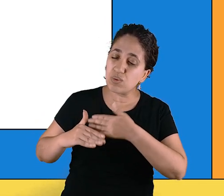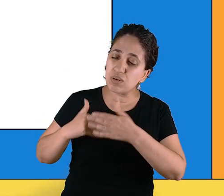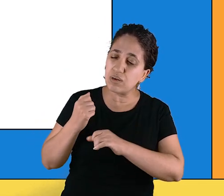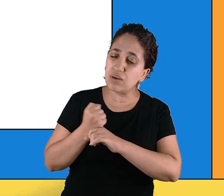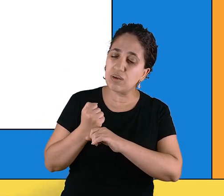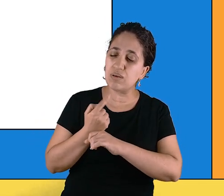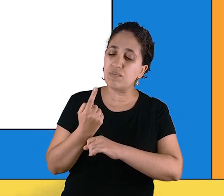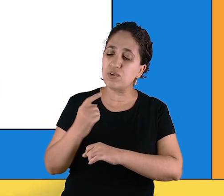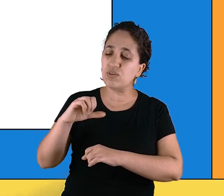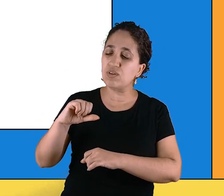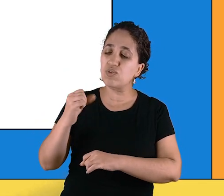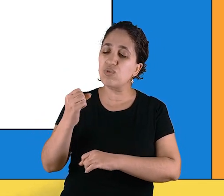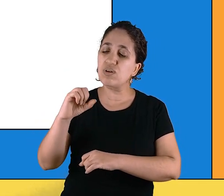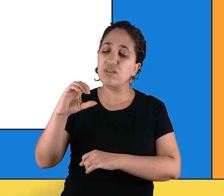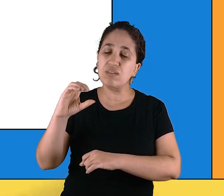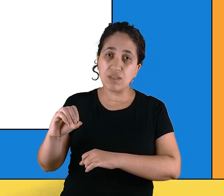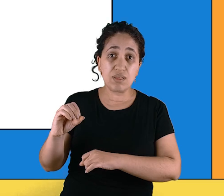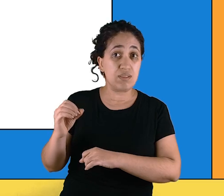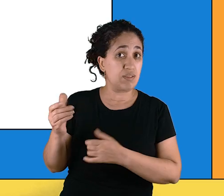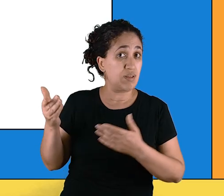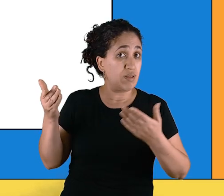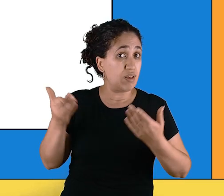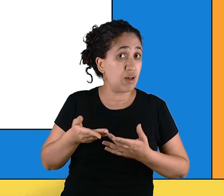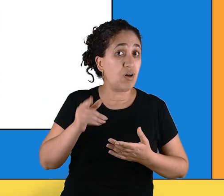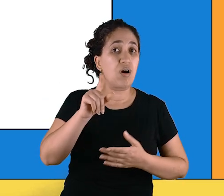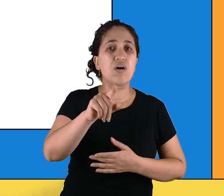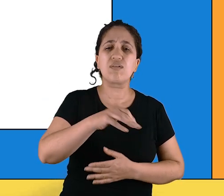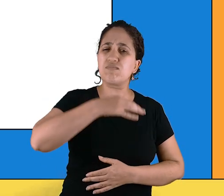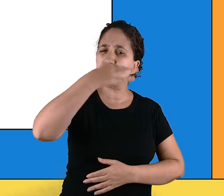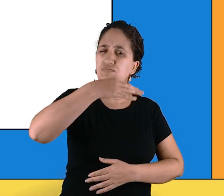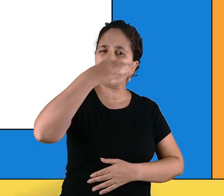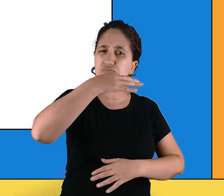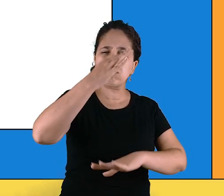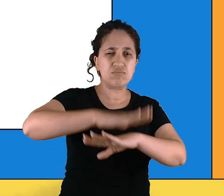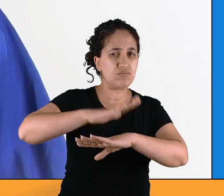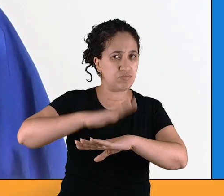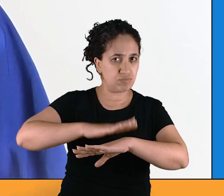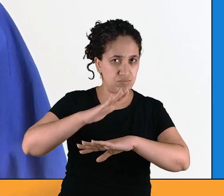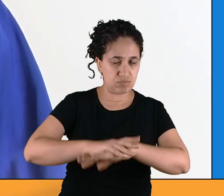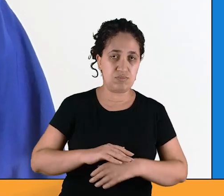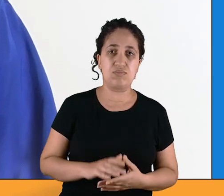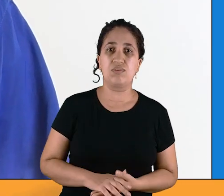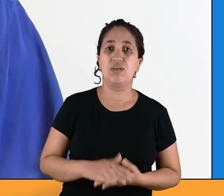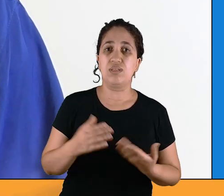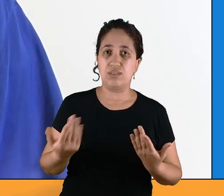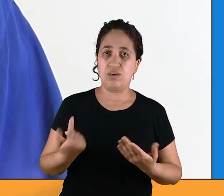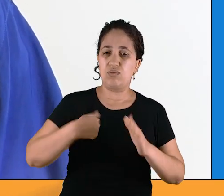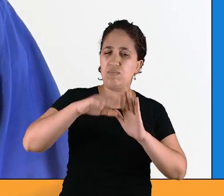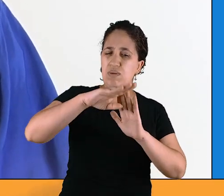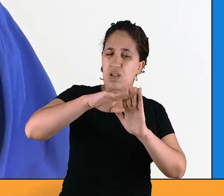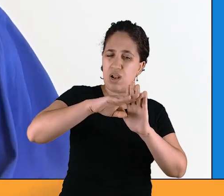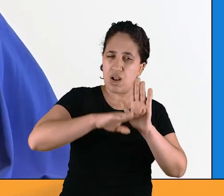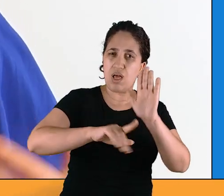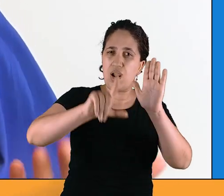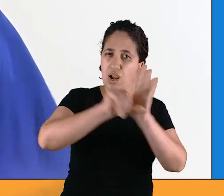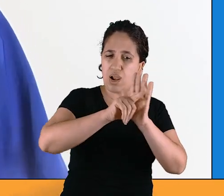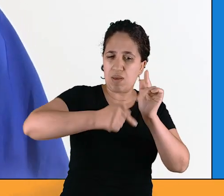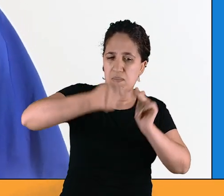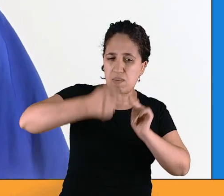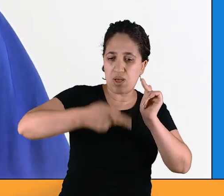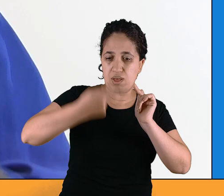anos 80 e hoje também se torna aí um formador de opinião importante. Bom, sobre as políticas e leis no Brasil, né,